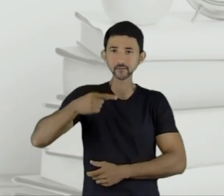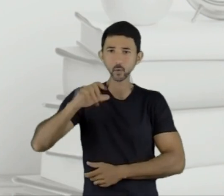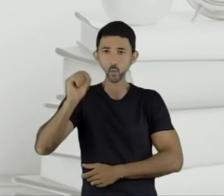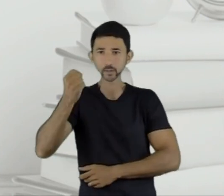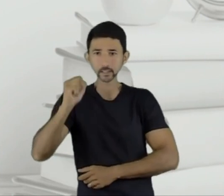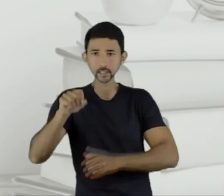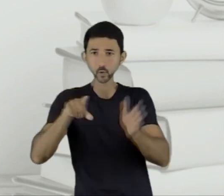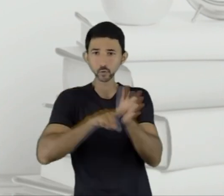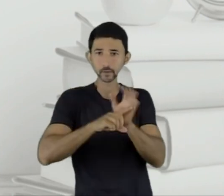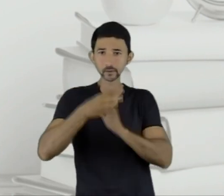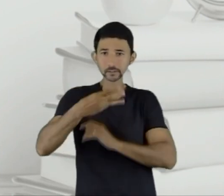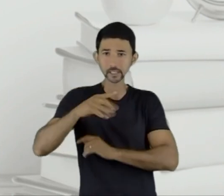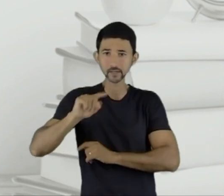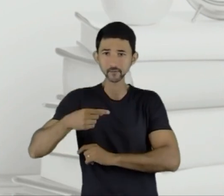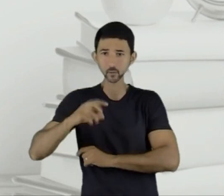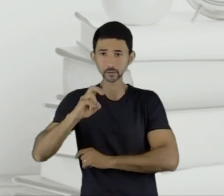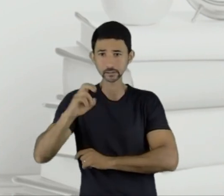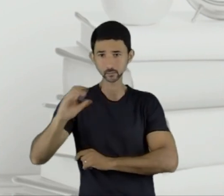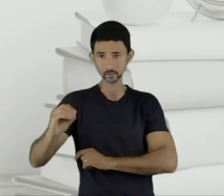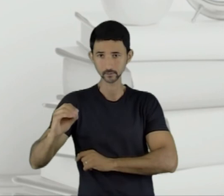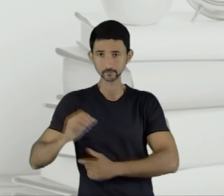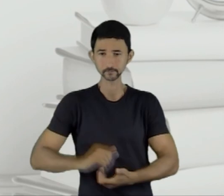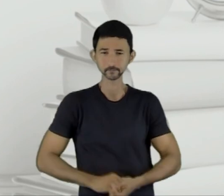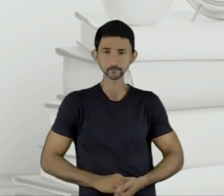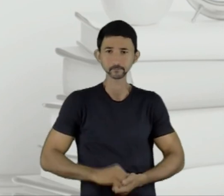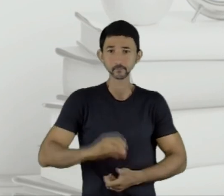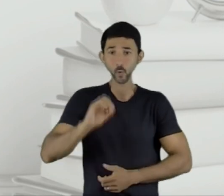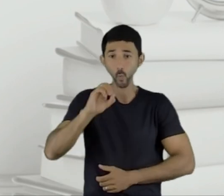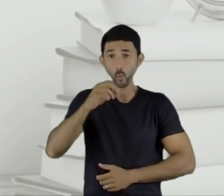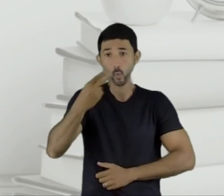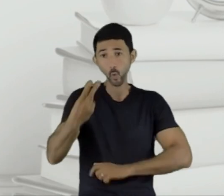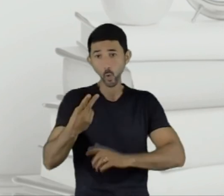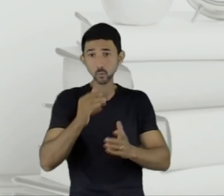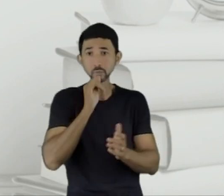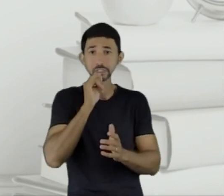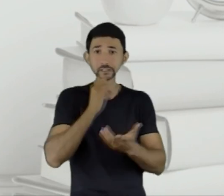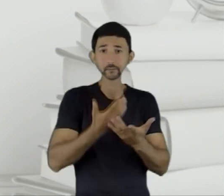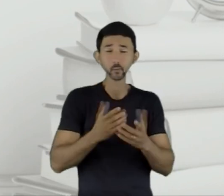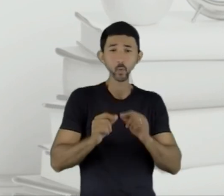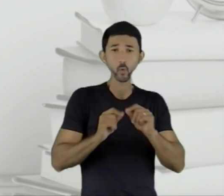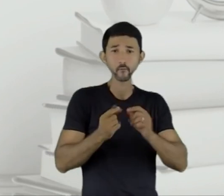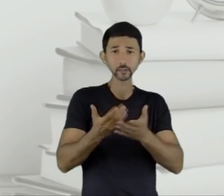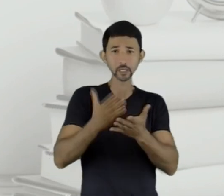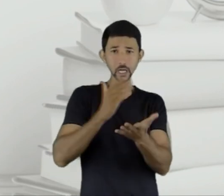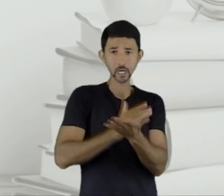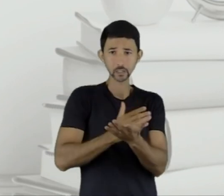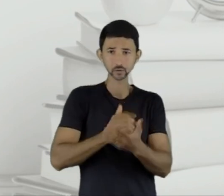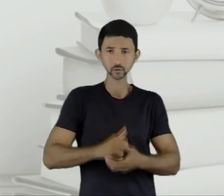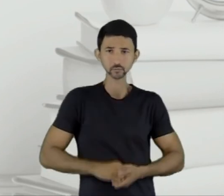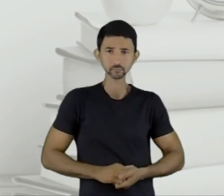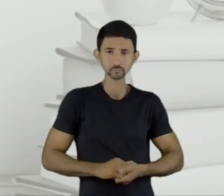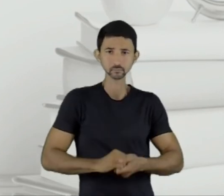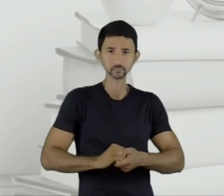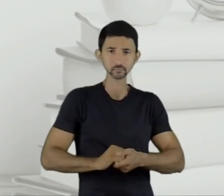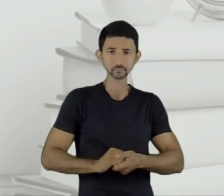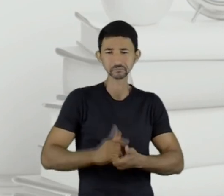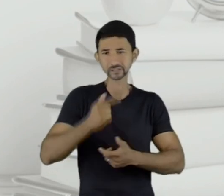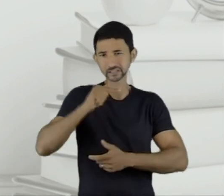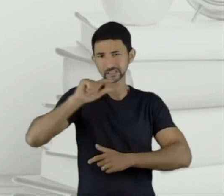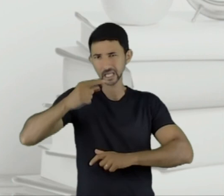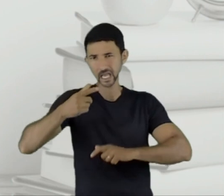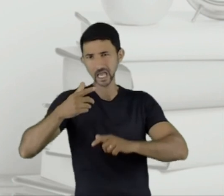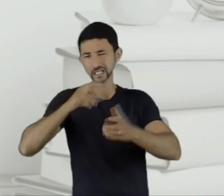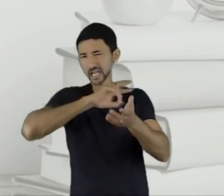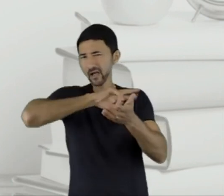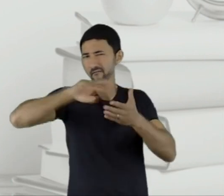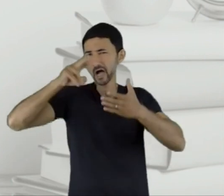7,88 menos 3,50. Ou, como vocês queiram falar, como a gente falou anteriormente, 7 inteiros e